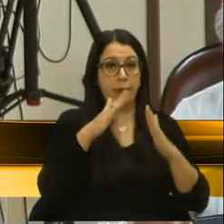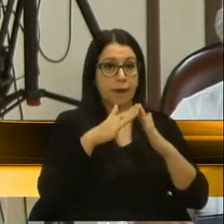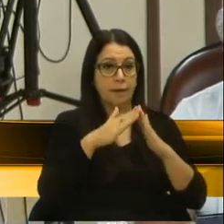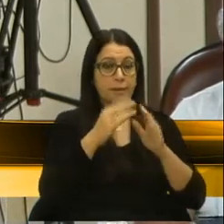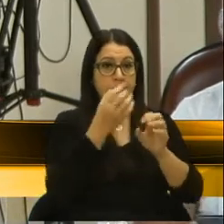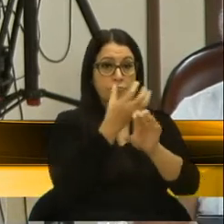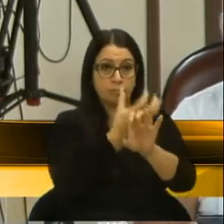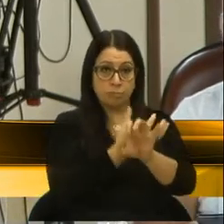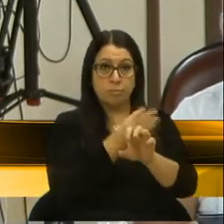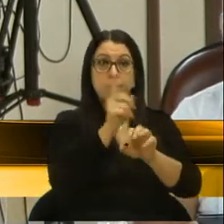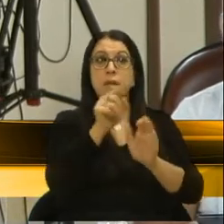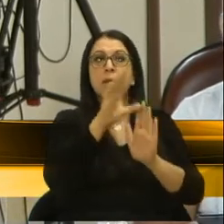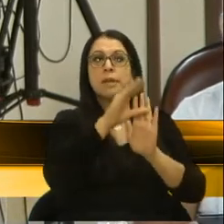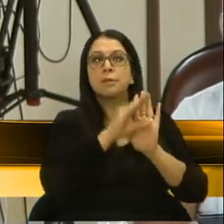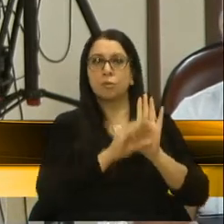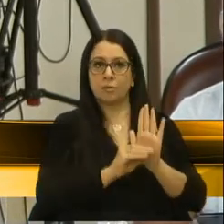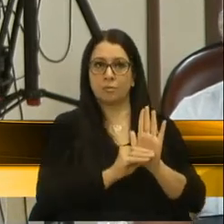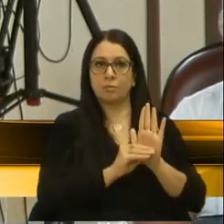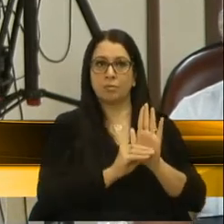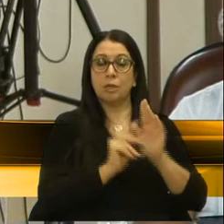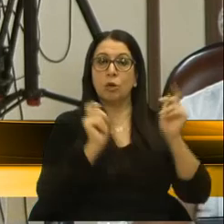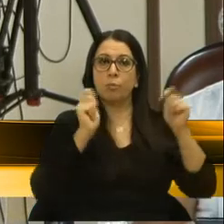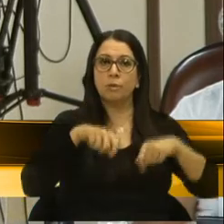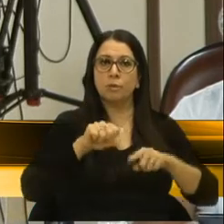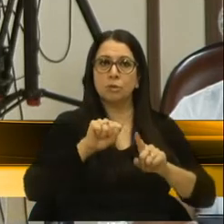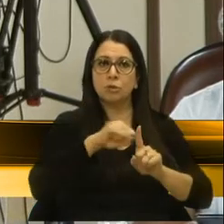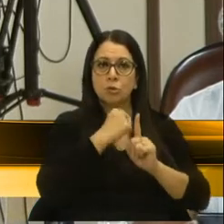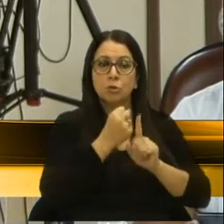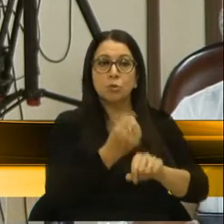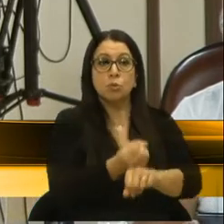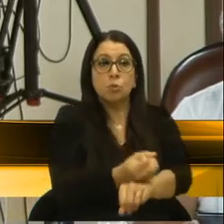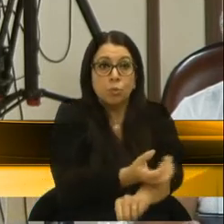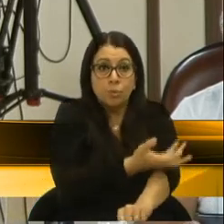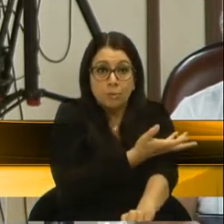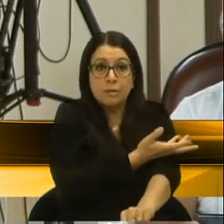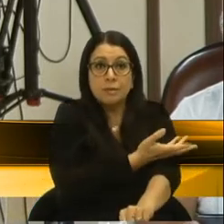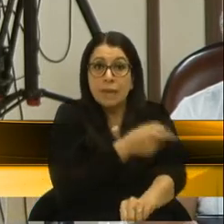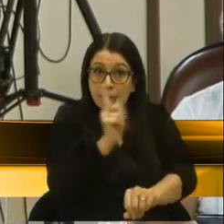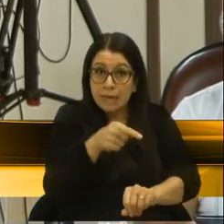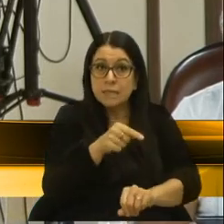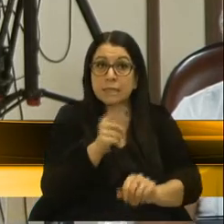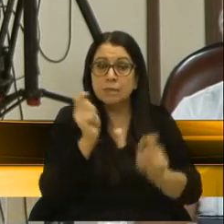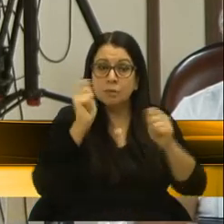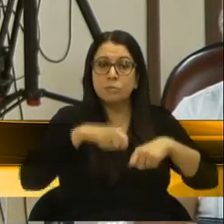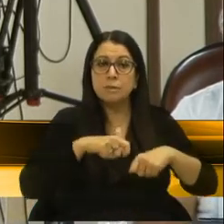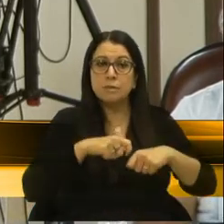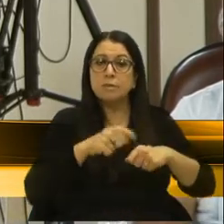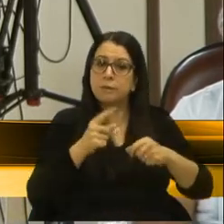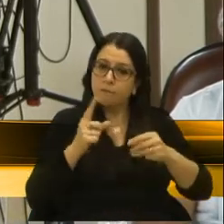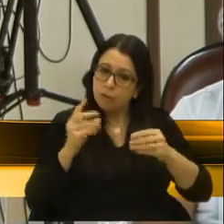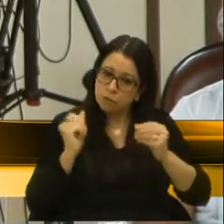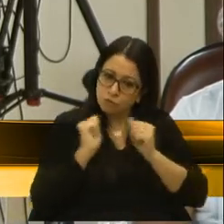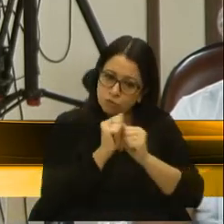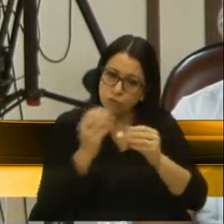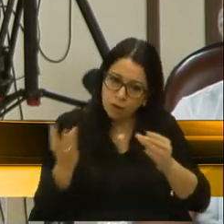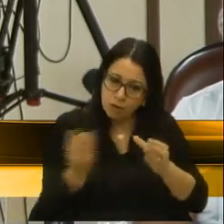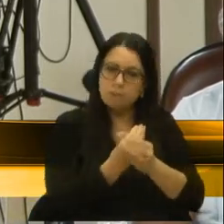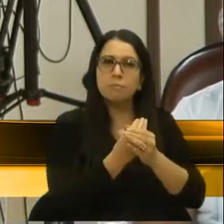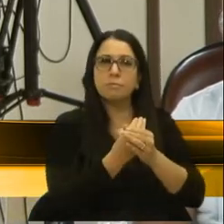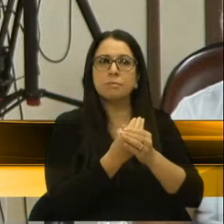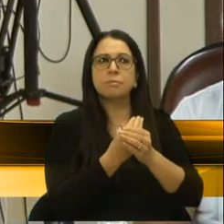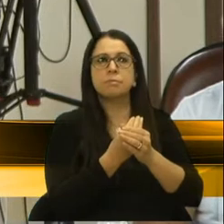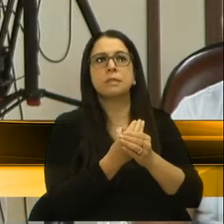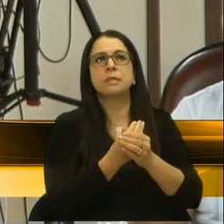esse conteúdo das competências socioemocionais. Essas competências fazem parte da Base Nacional